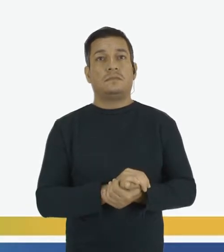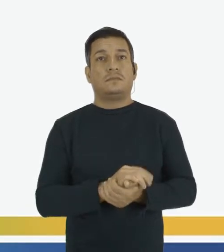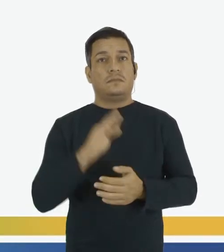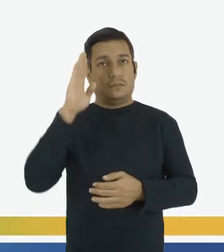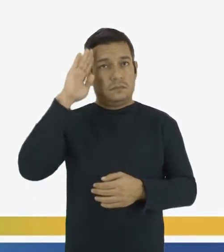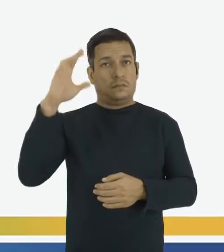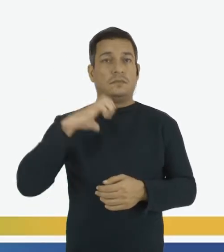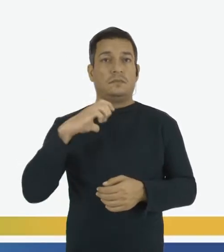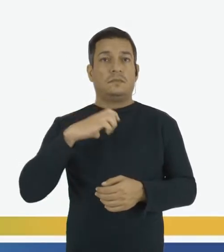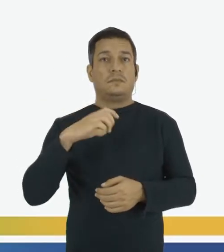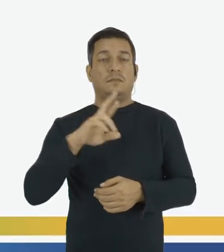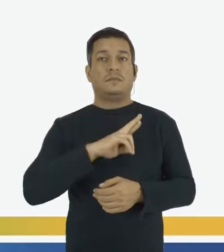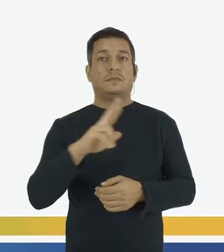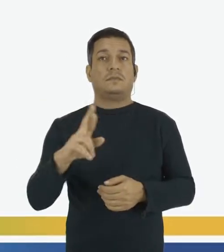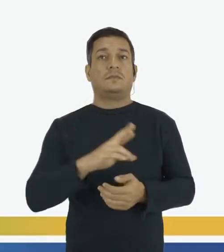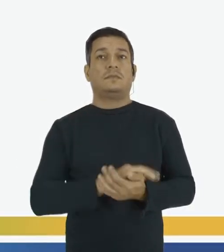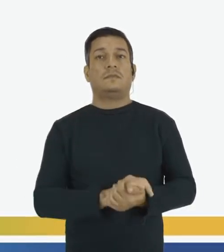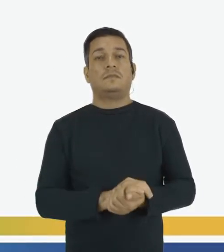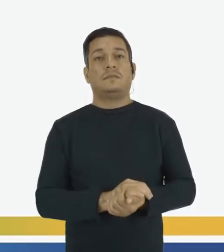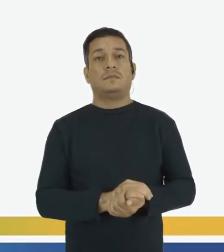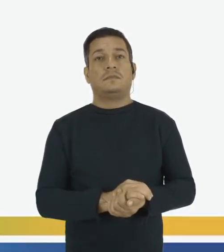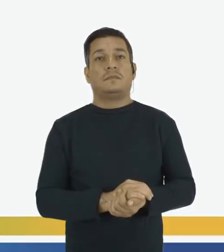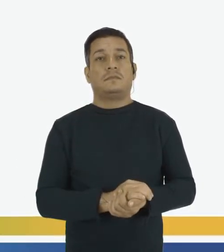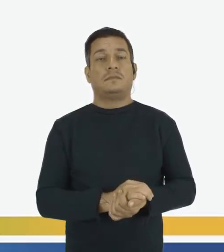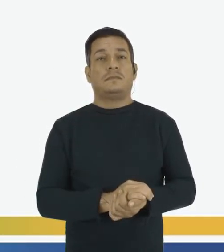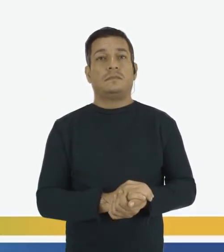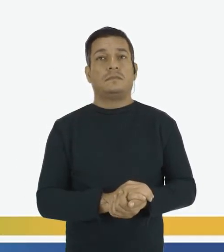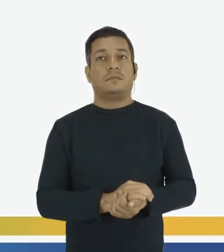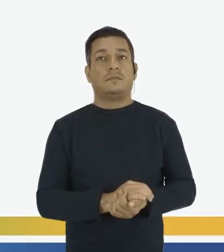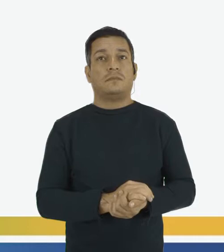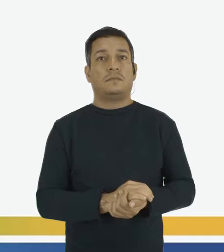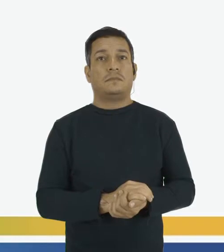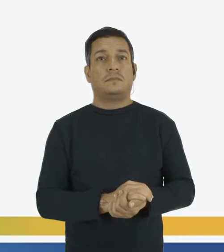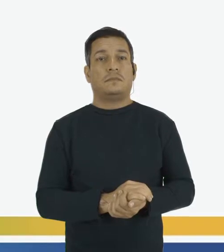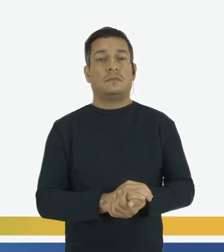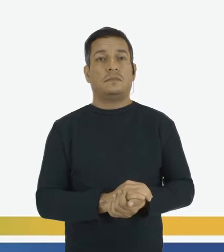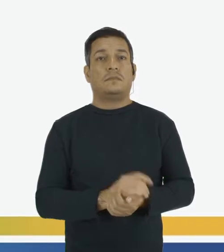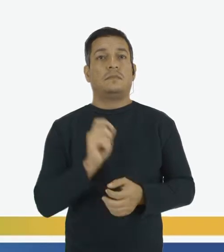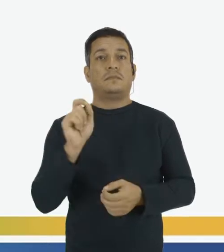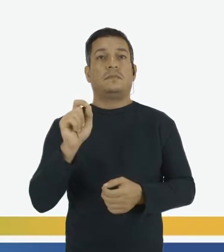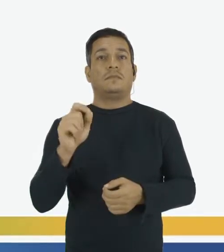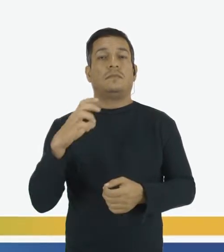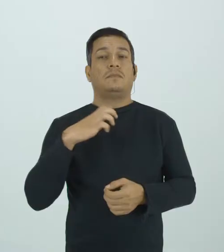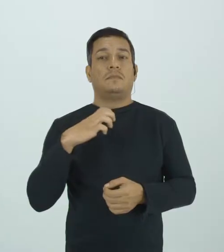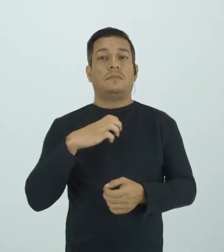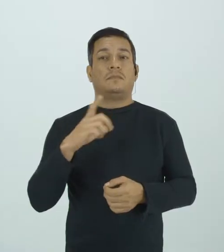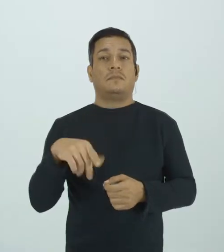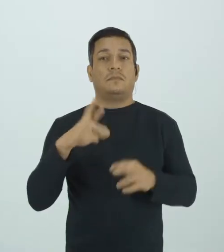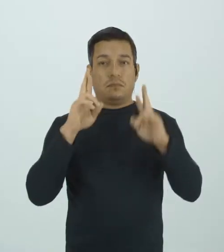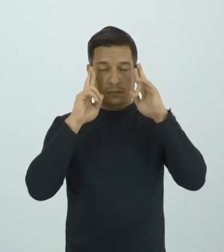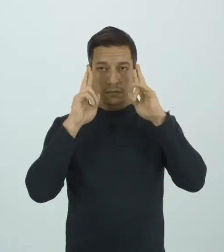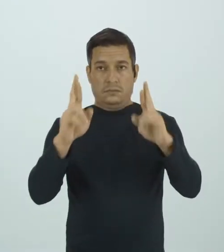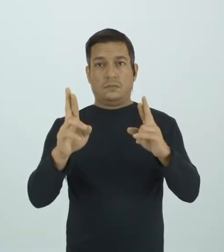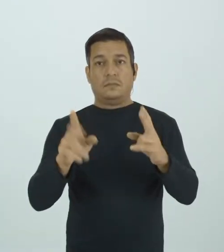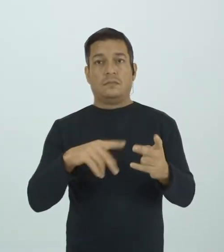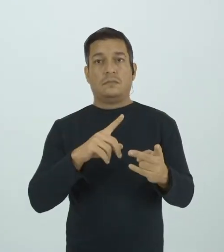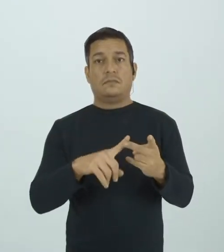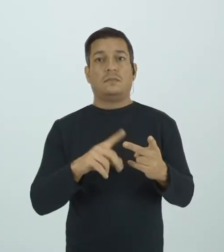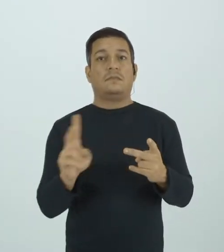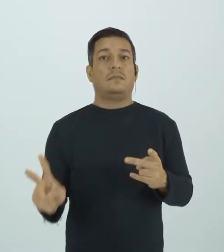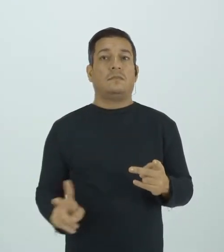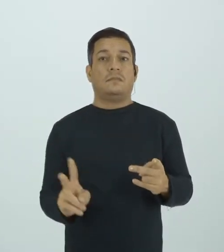Princípio ético nas religiões, tá? O que é ética? É respeito, são